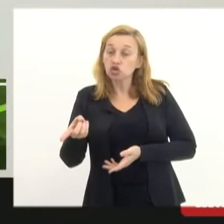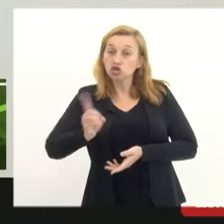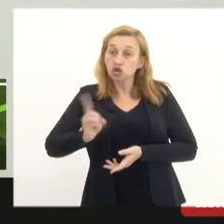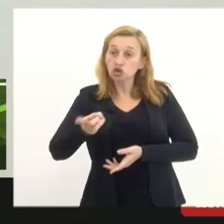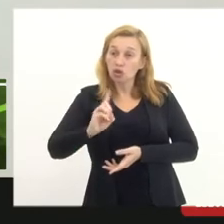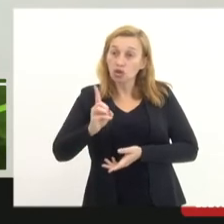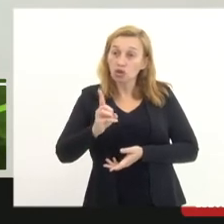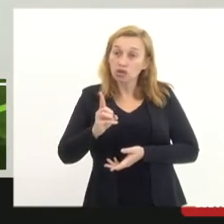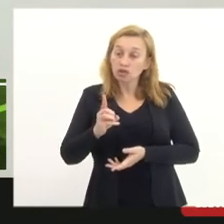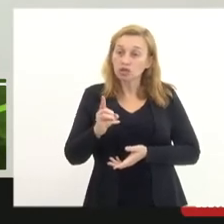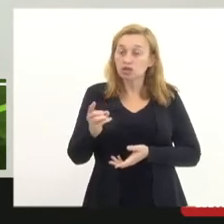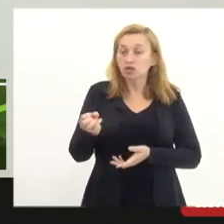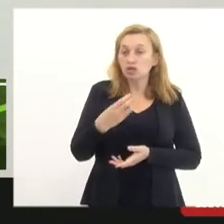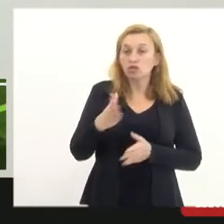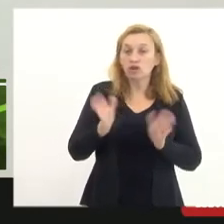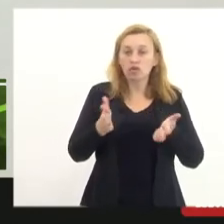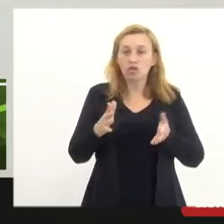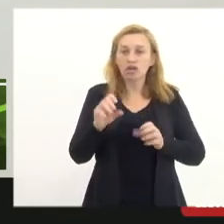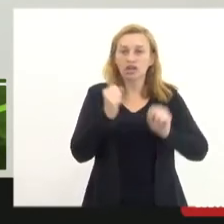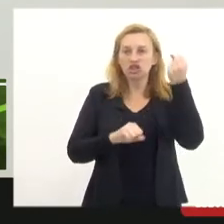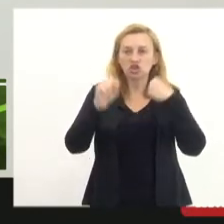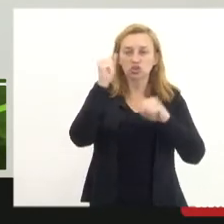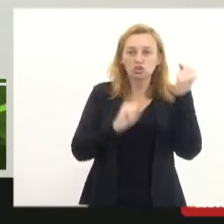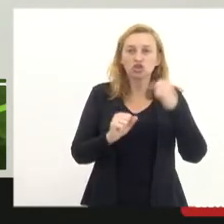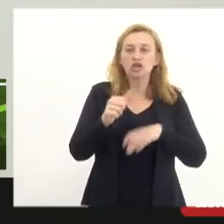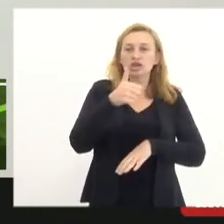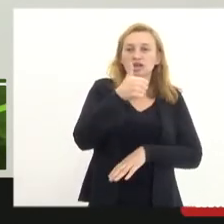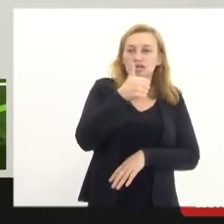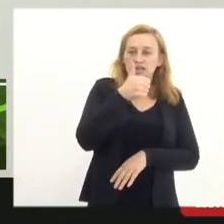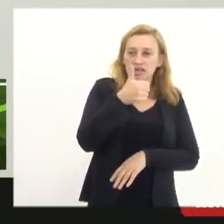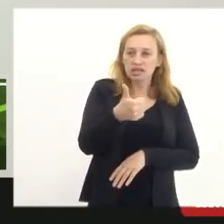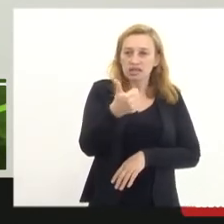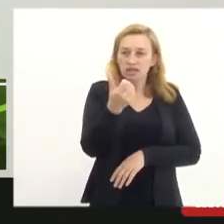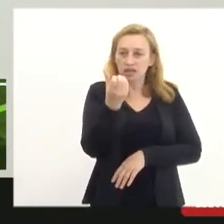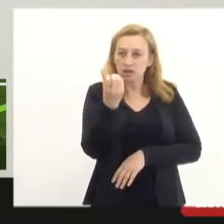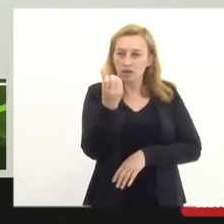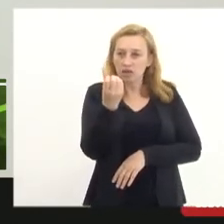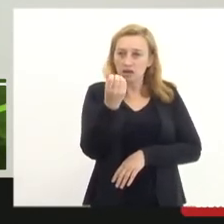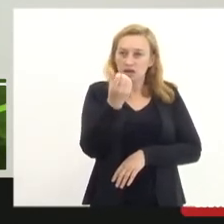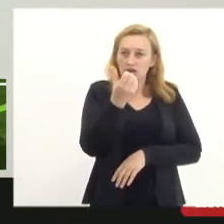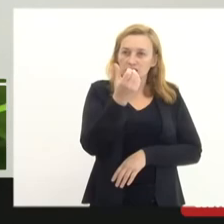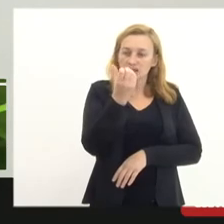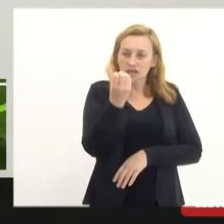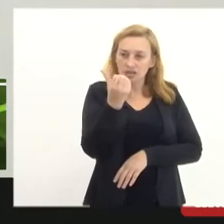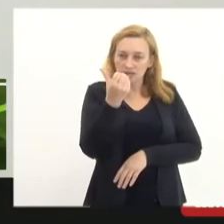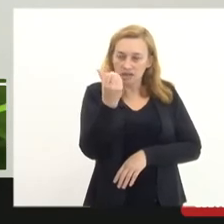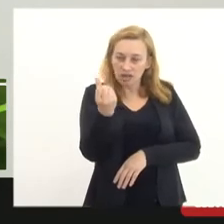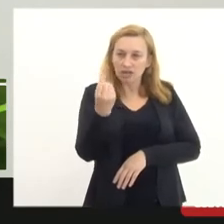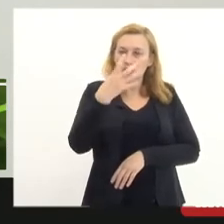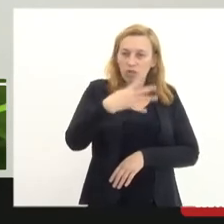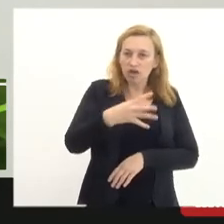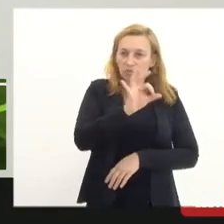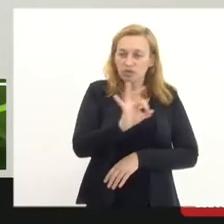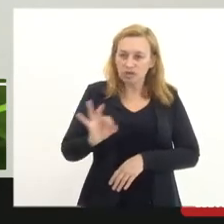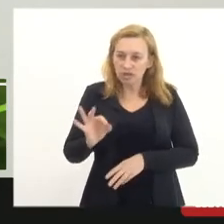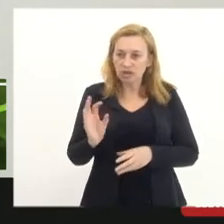indústria recente, onde 74% de conteúdo local foi aplicado nesse contrato. E a gente está falando aí de